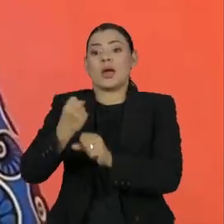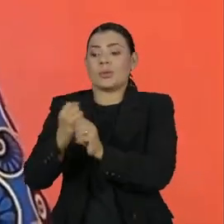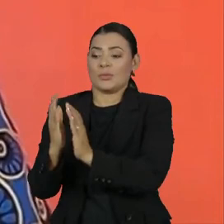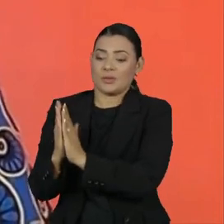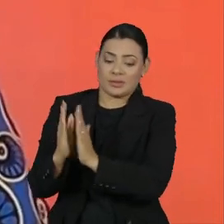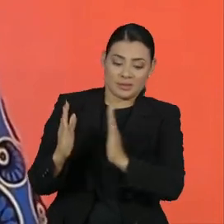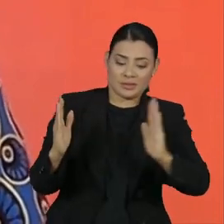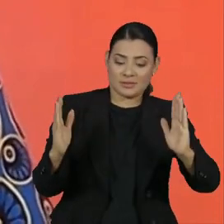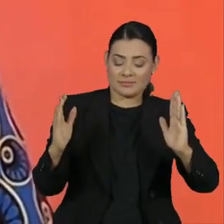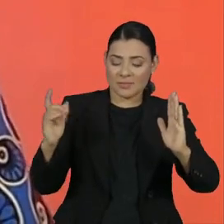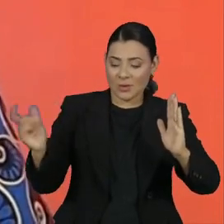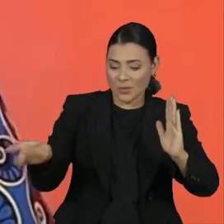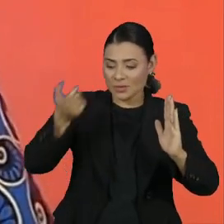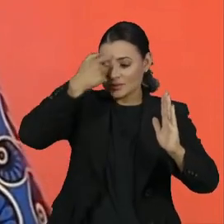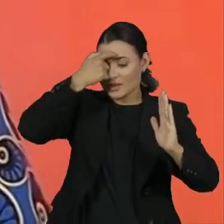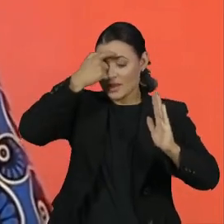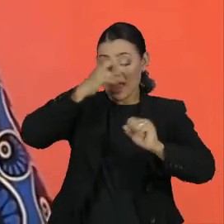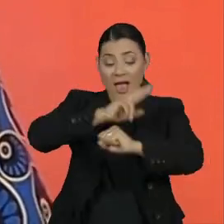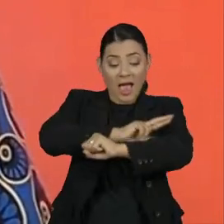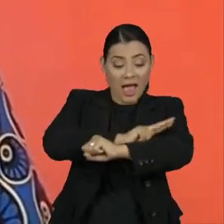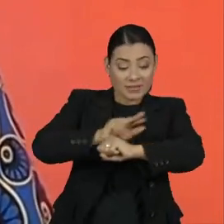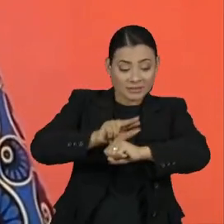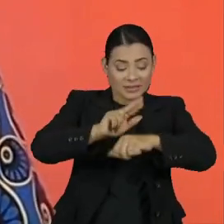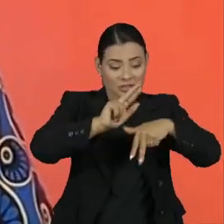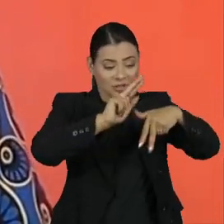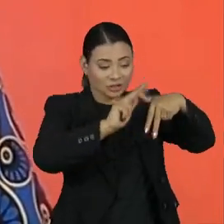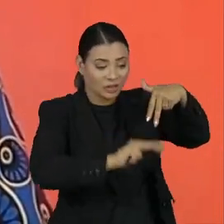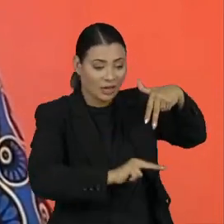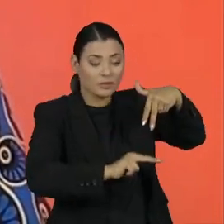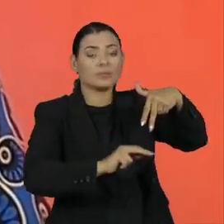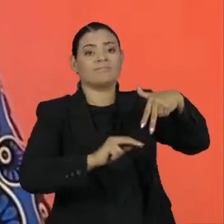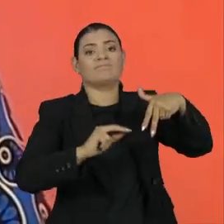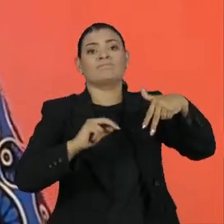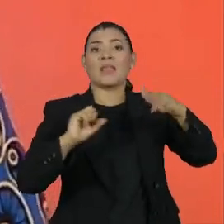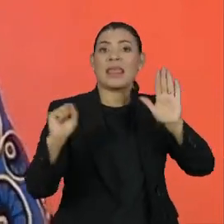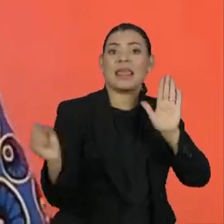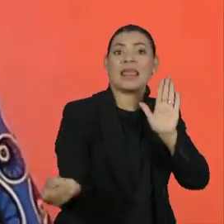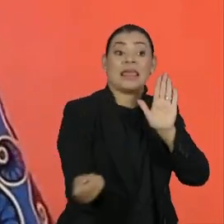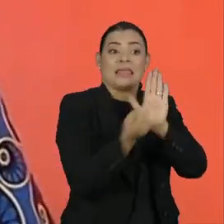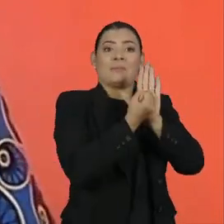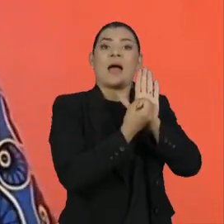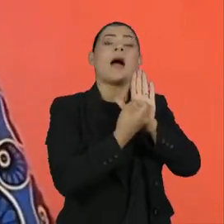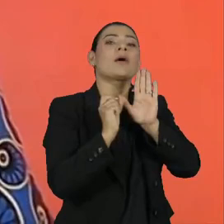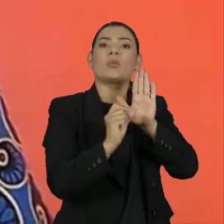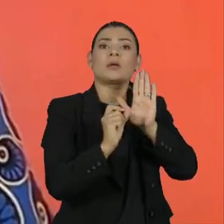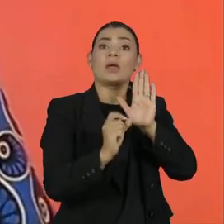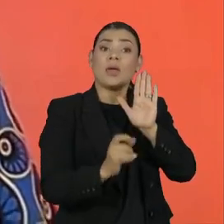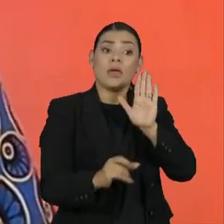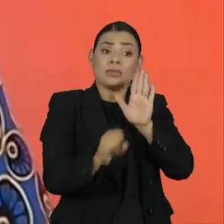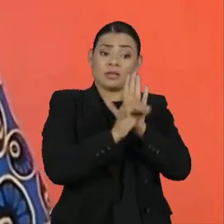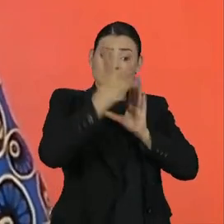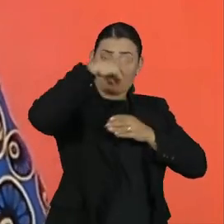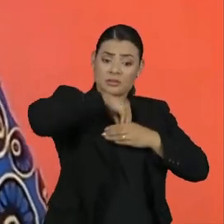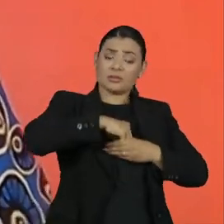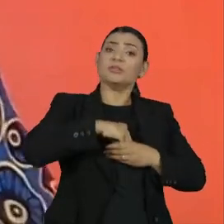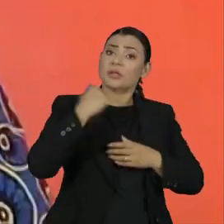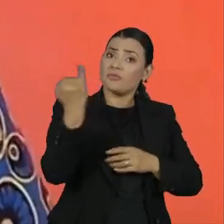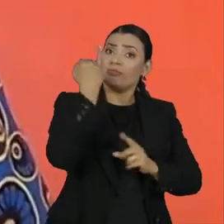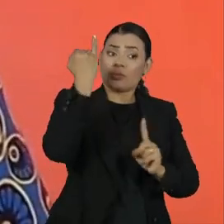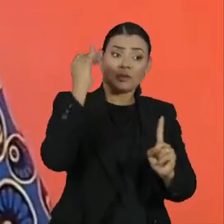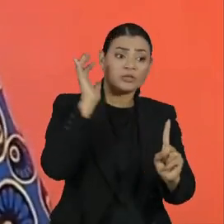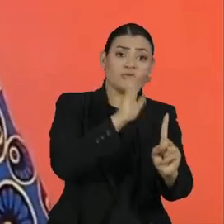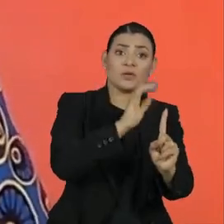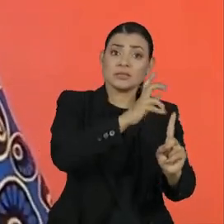consciência de que raça e gênero são marcadores identitários que no Brasil fazem diferença, e a partir